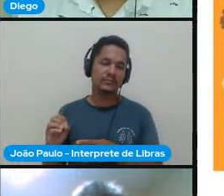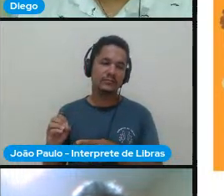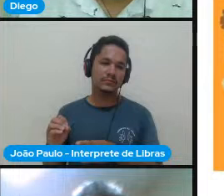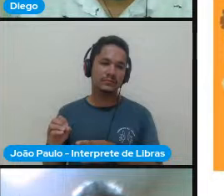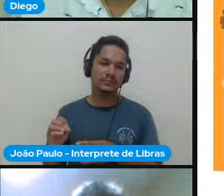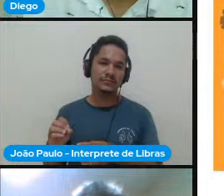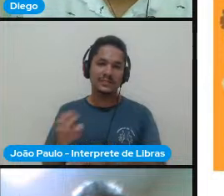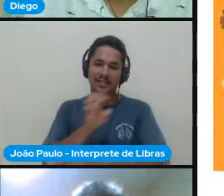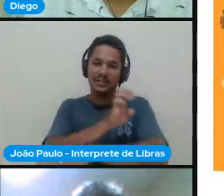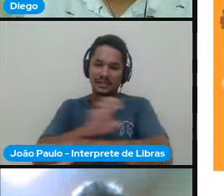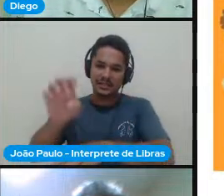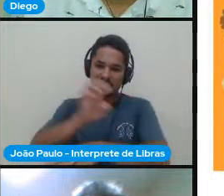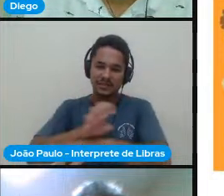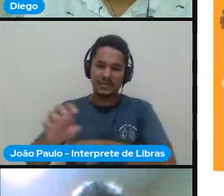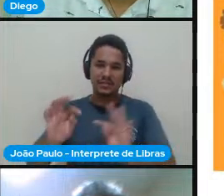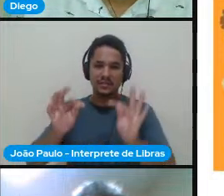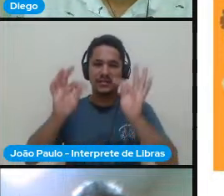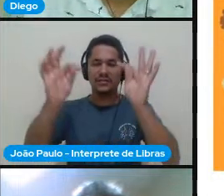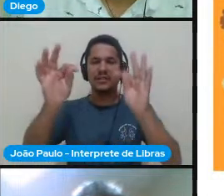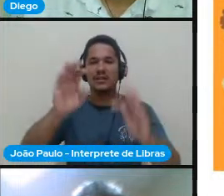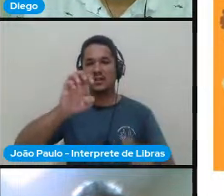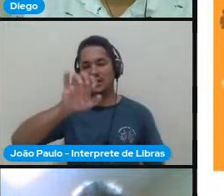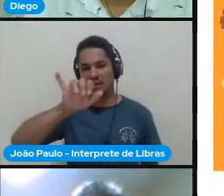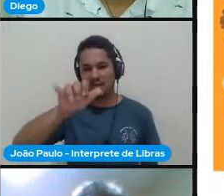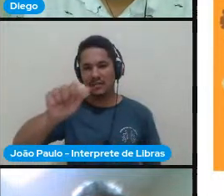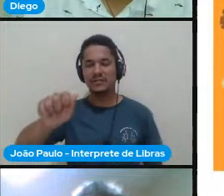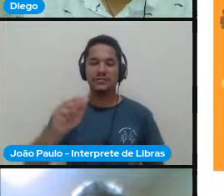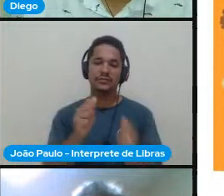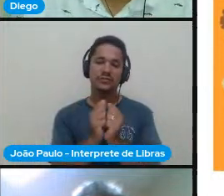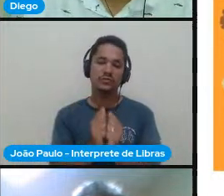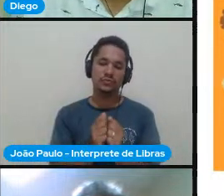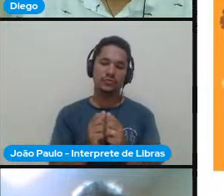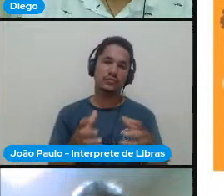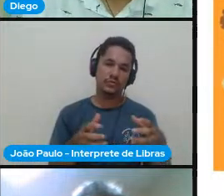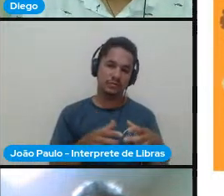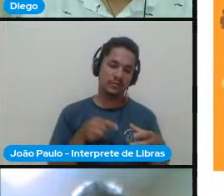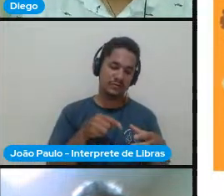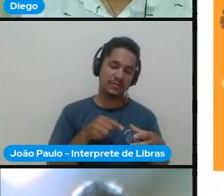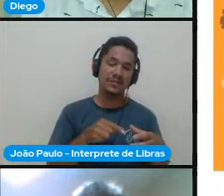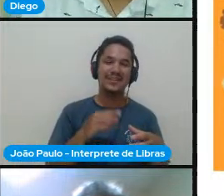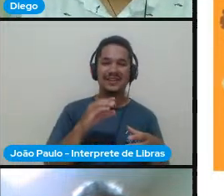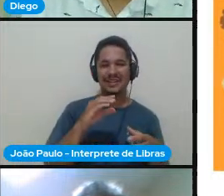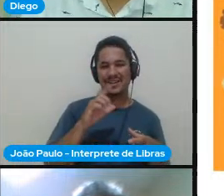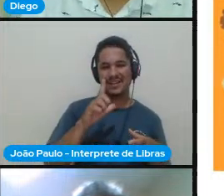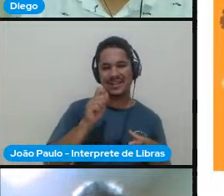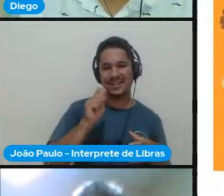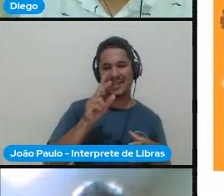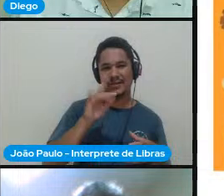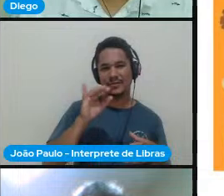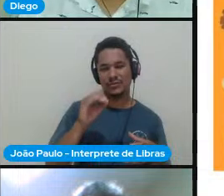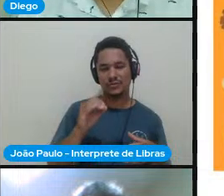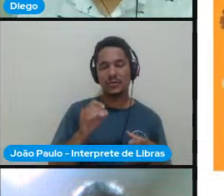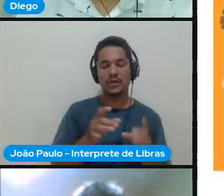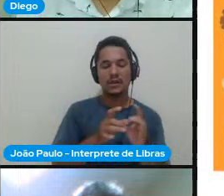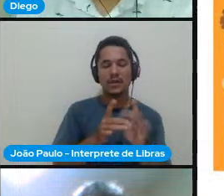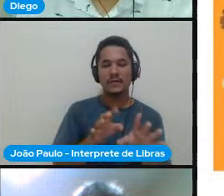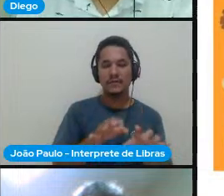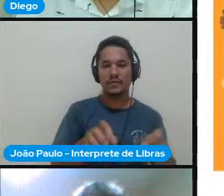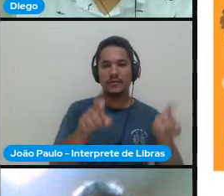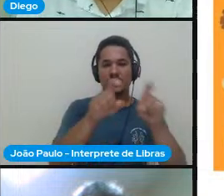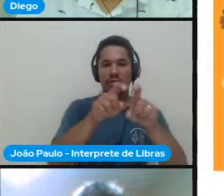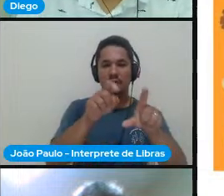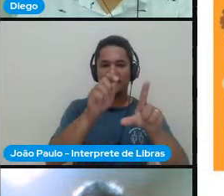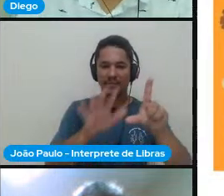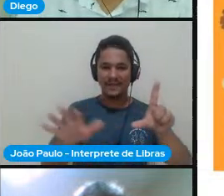estagiários de tecnologia da EJA, junto ao Cláudio, aqui da nossa equipe, uma disponibilidade de computadores com acesso à plataforma GoBH